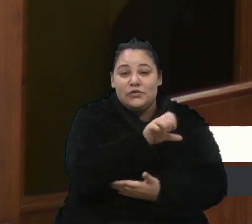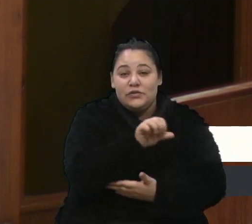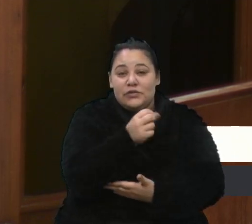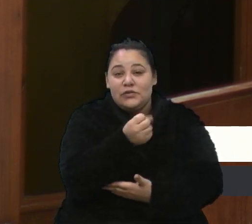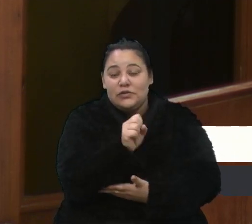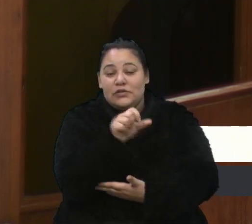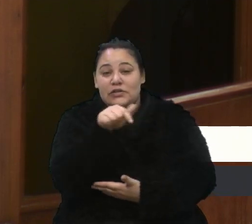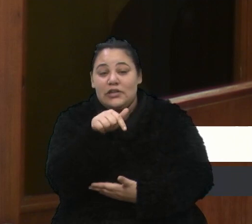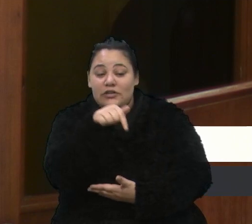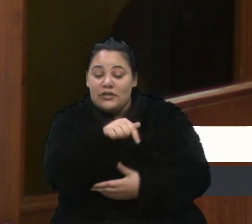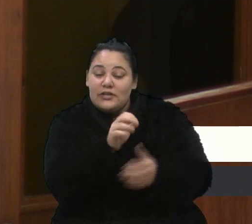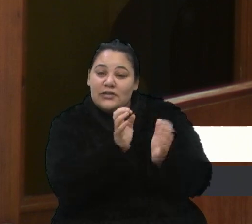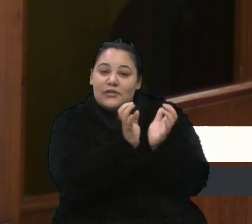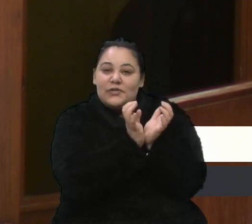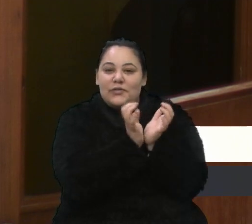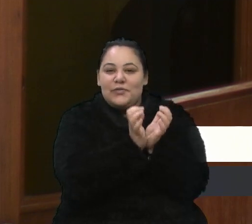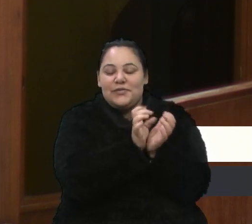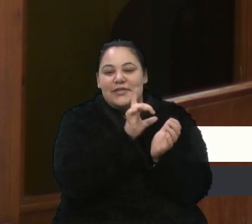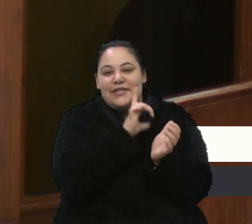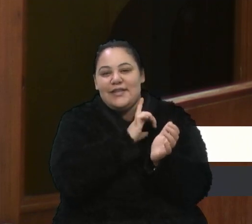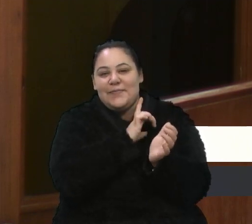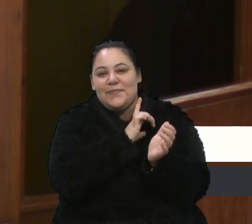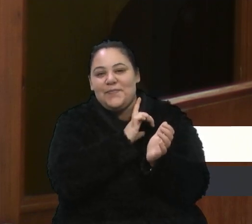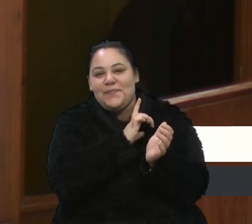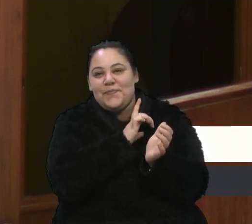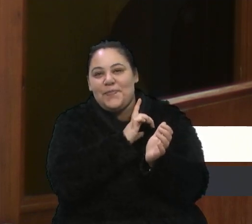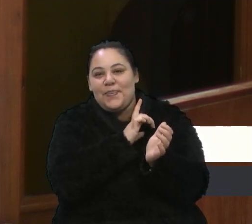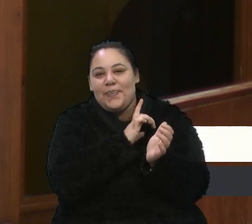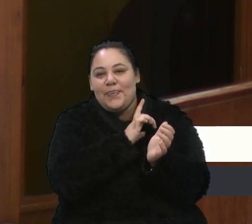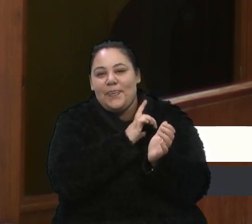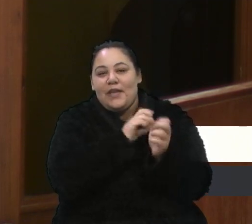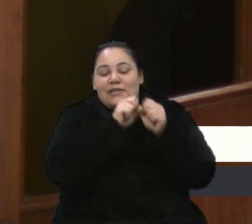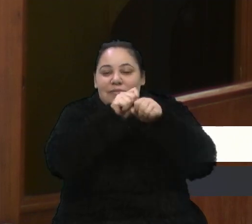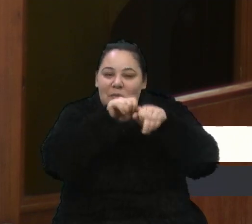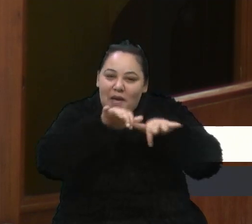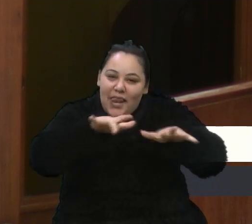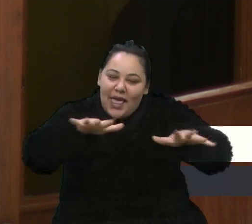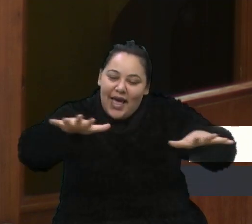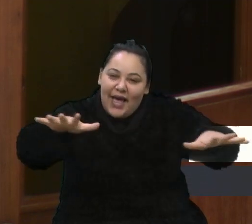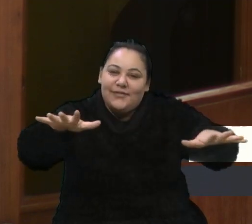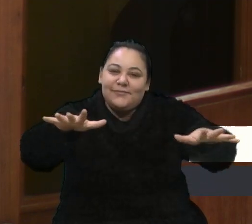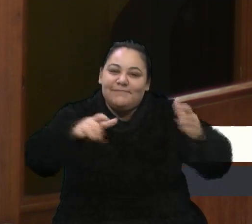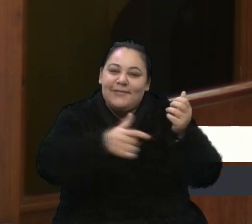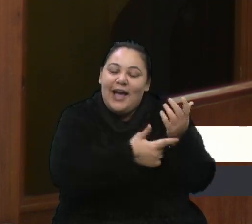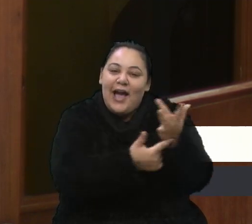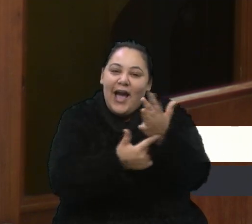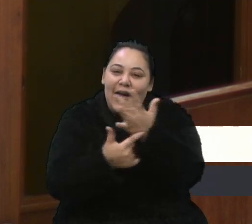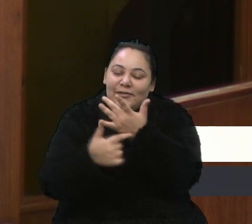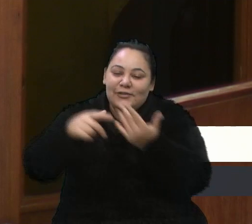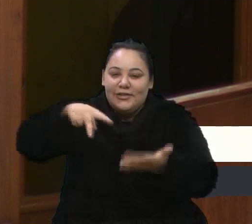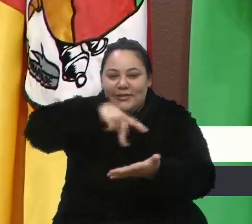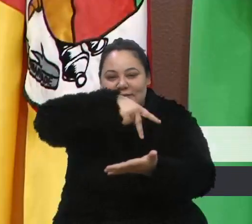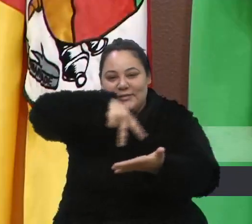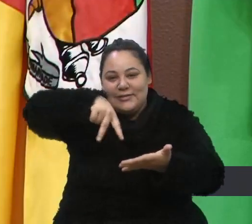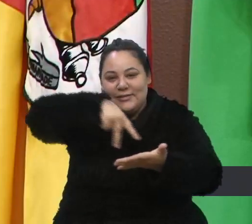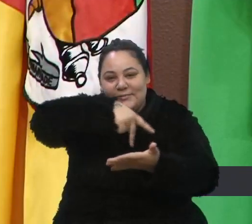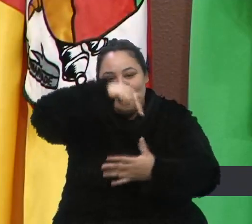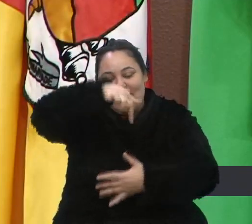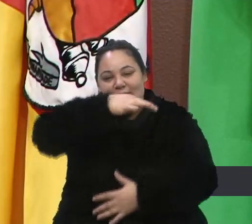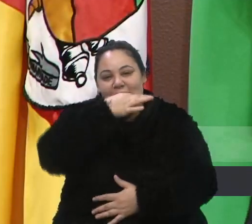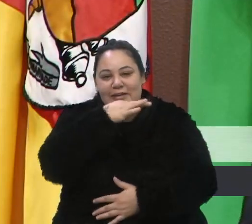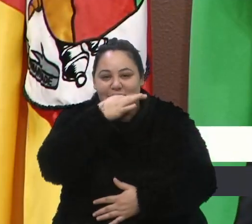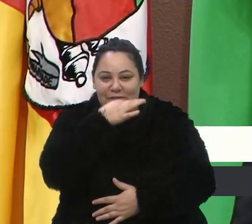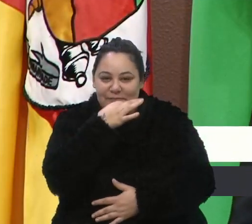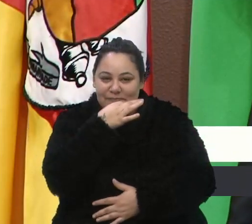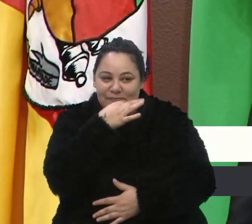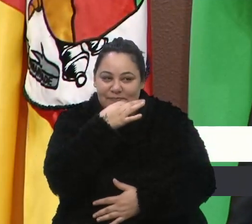1987, esse grupo tem levado a arte e a dança aos palcos e às pistas da cidade de Caxias do